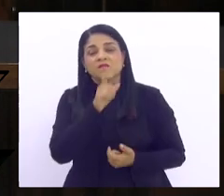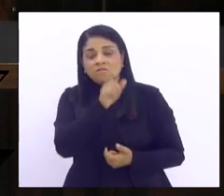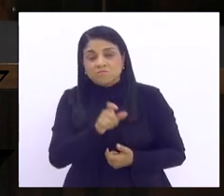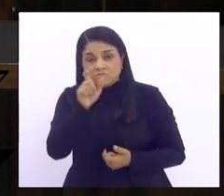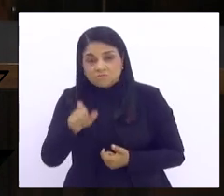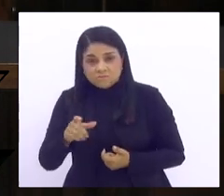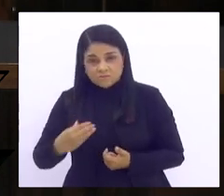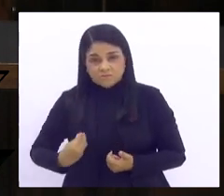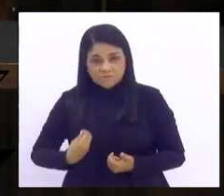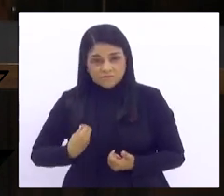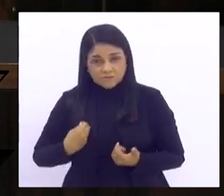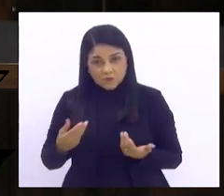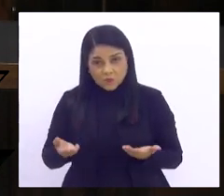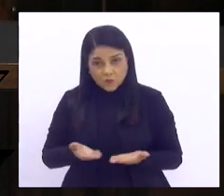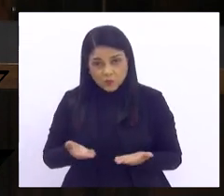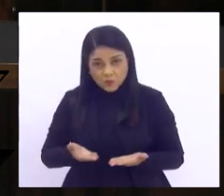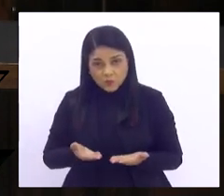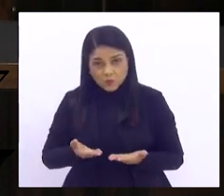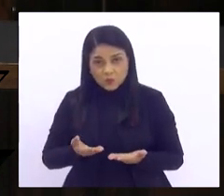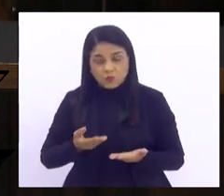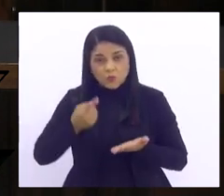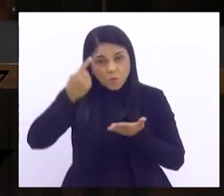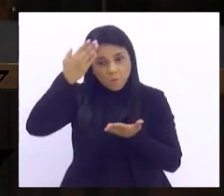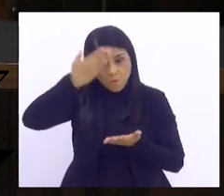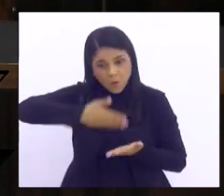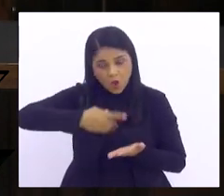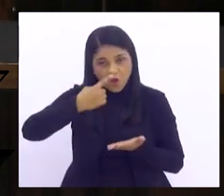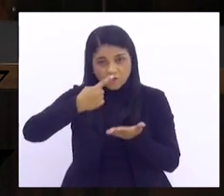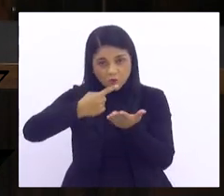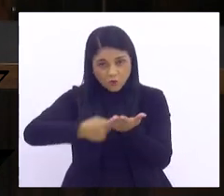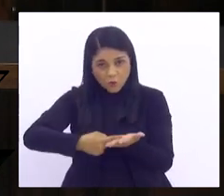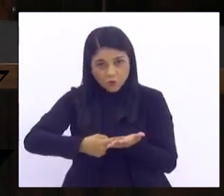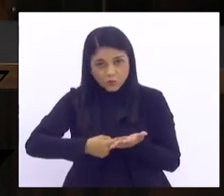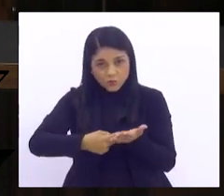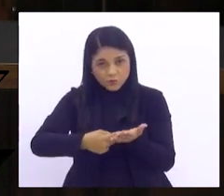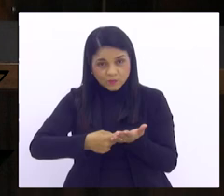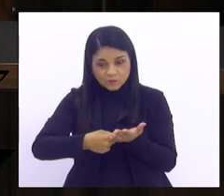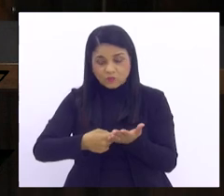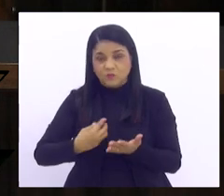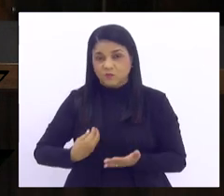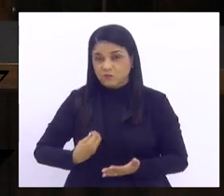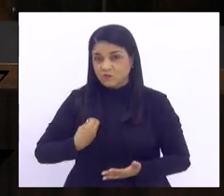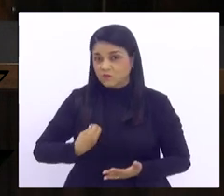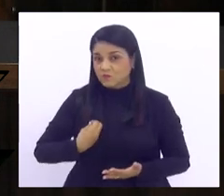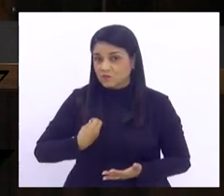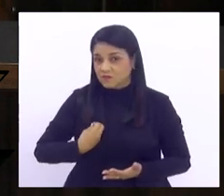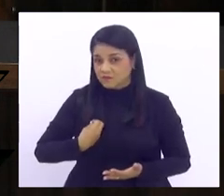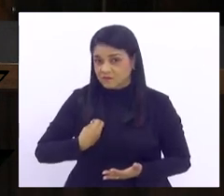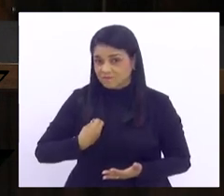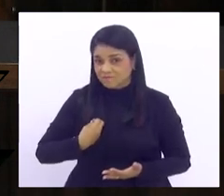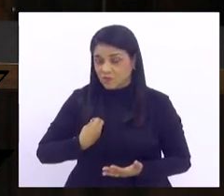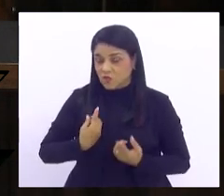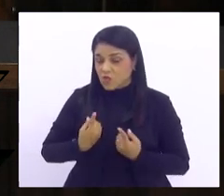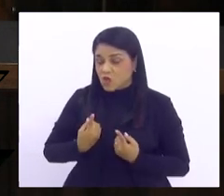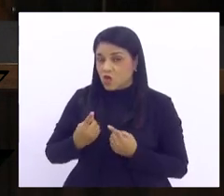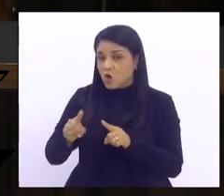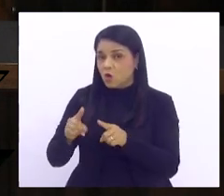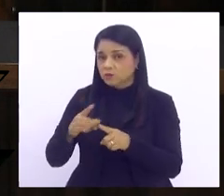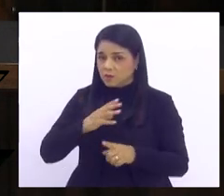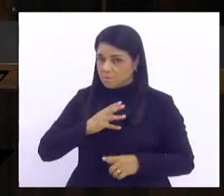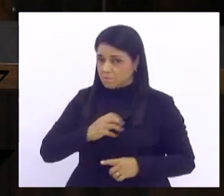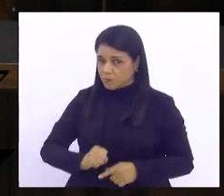vocês aqui hoje é a comprovação de que somos pró-vida, de que somos contra o